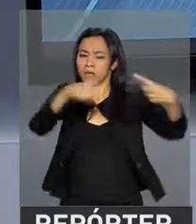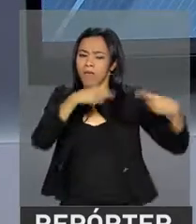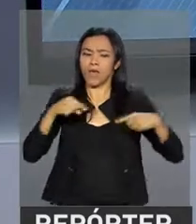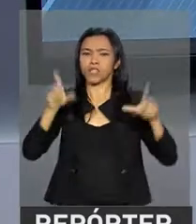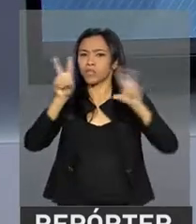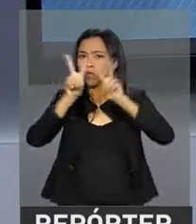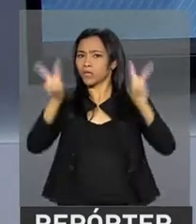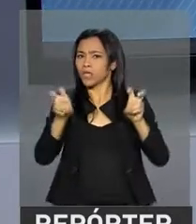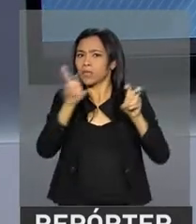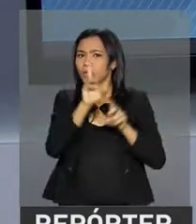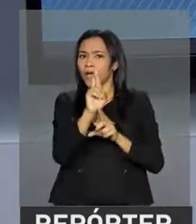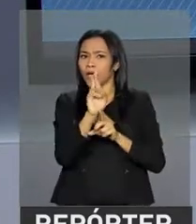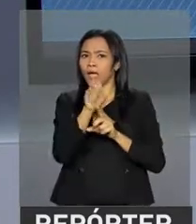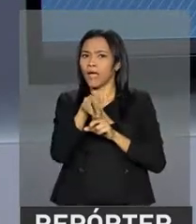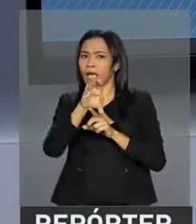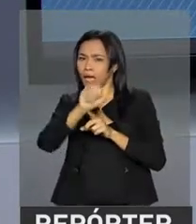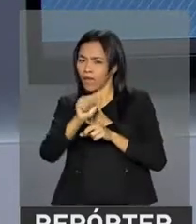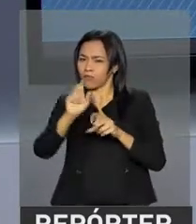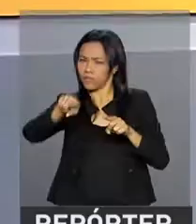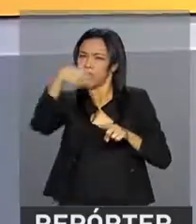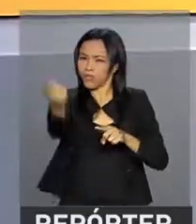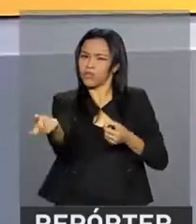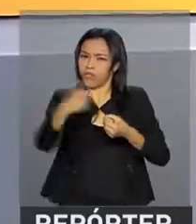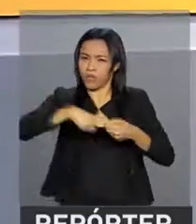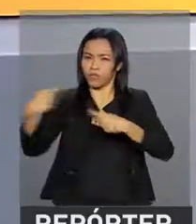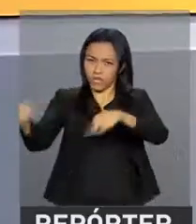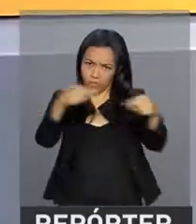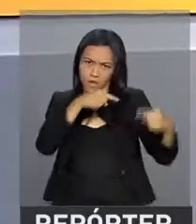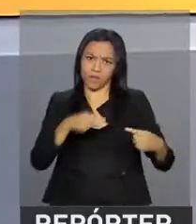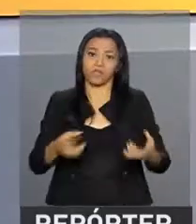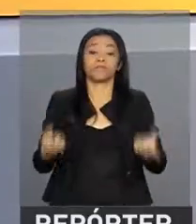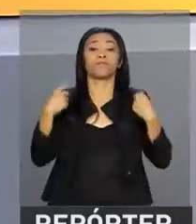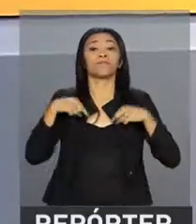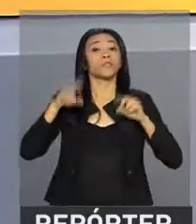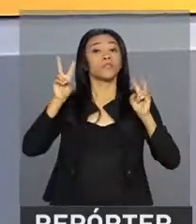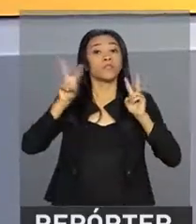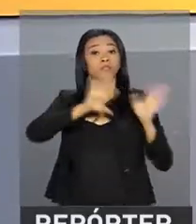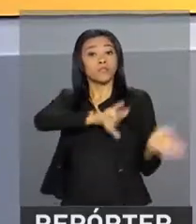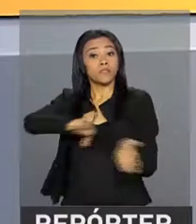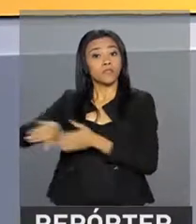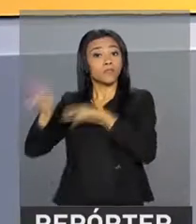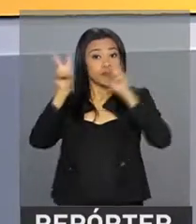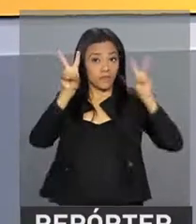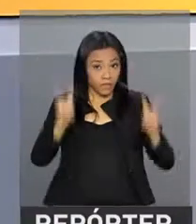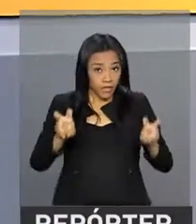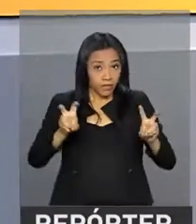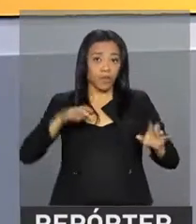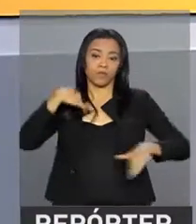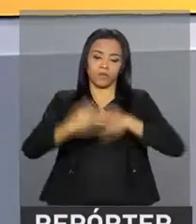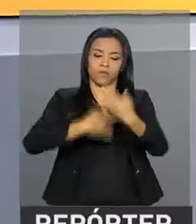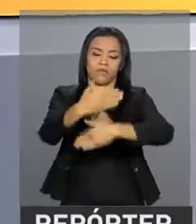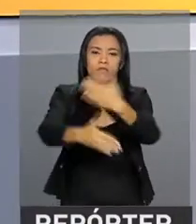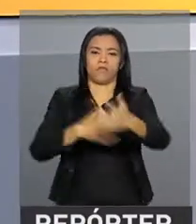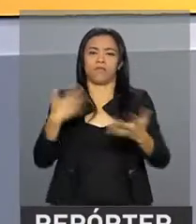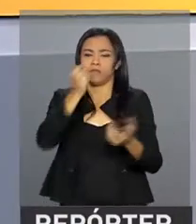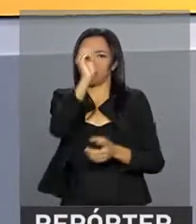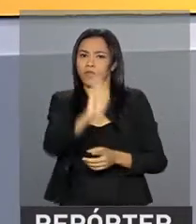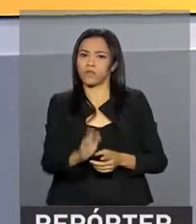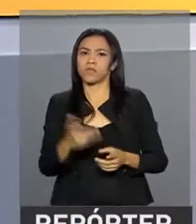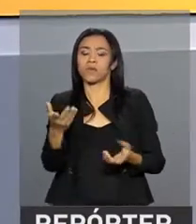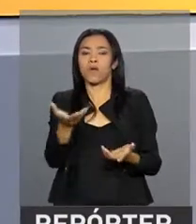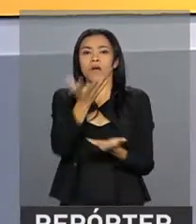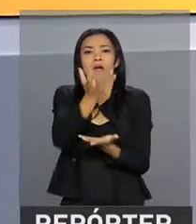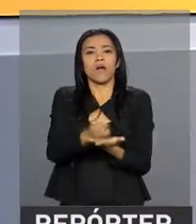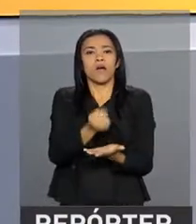deve ser retomado mais à frente o assunto agora é a volta do crescimento do brasil em mensagem gravada com